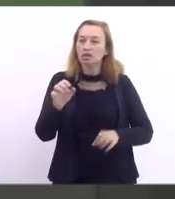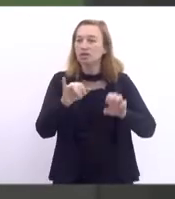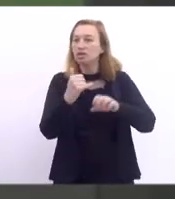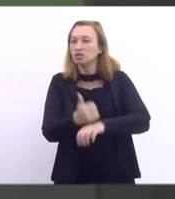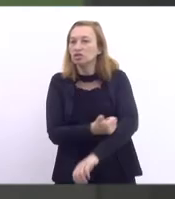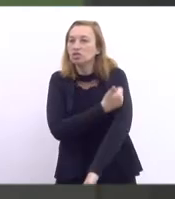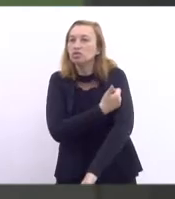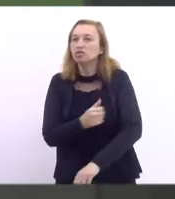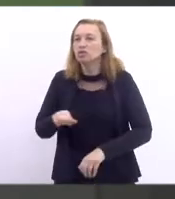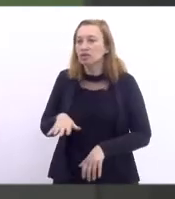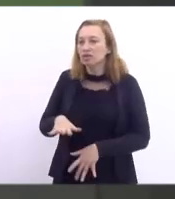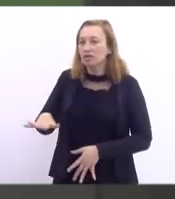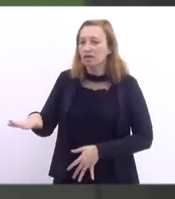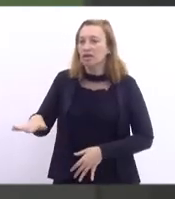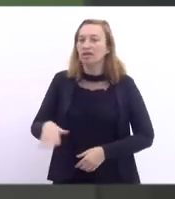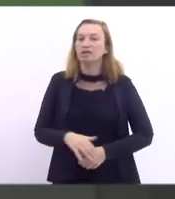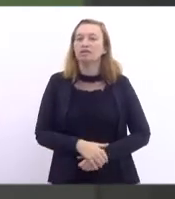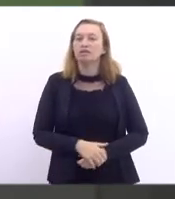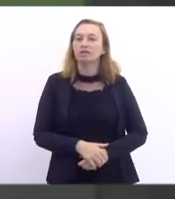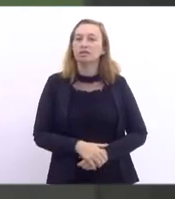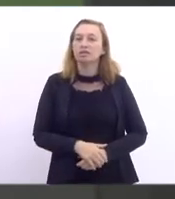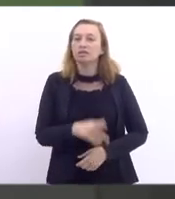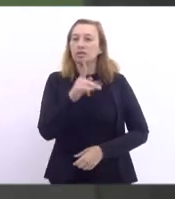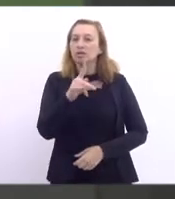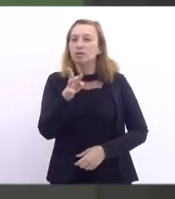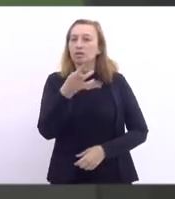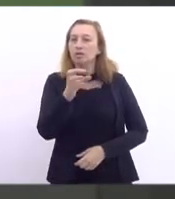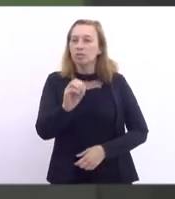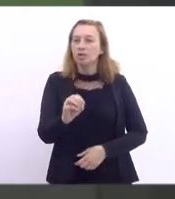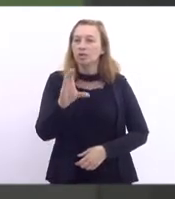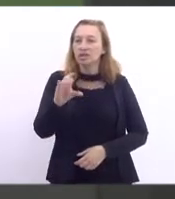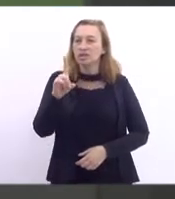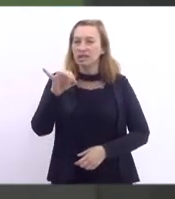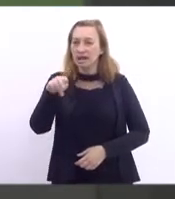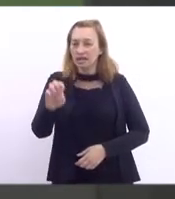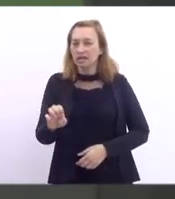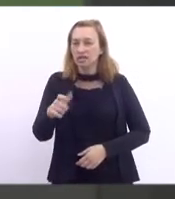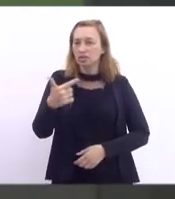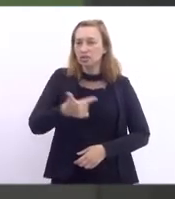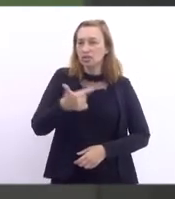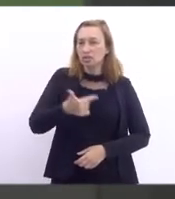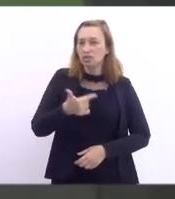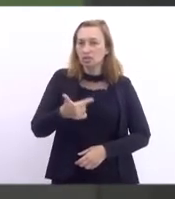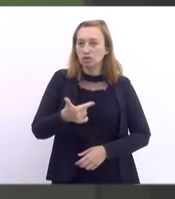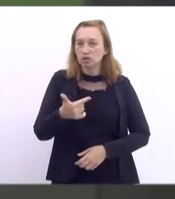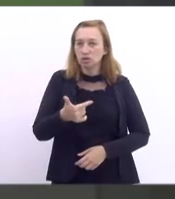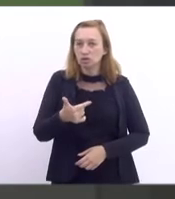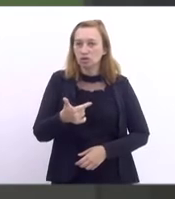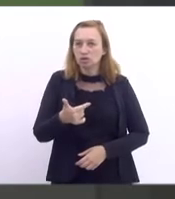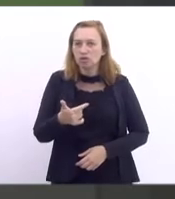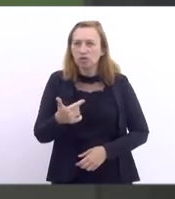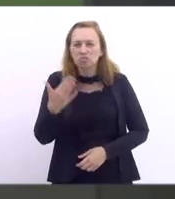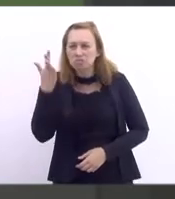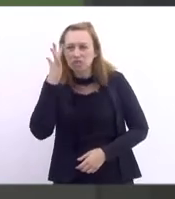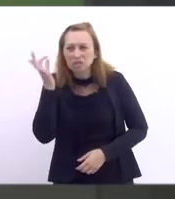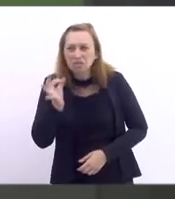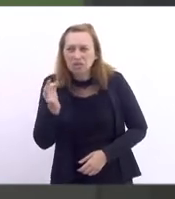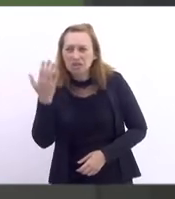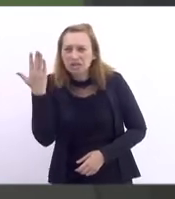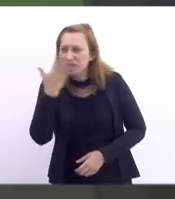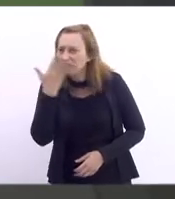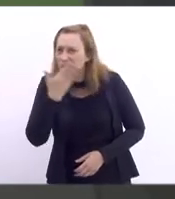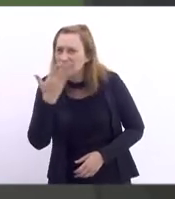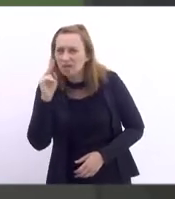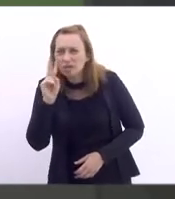infraestrutura das Comunidades próximo pro cidade dois ao lado se dá para não se dá para o